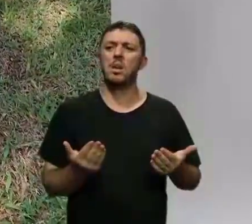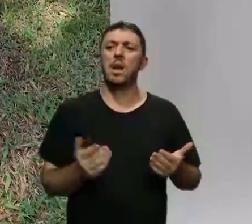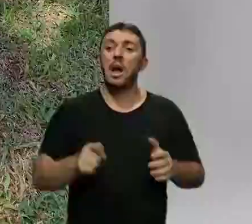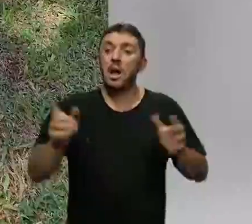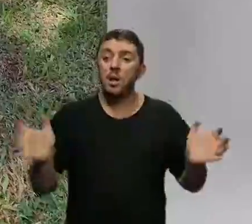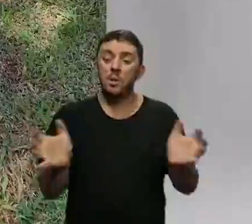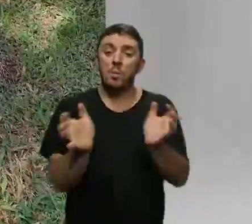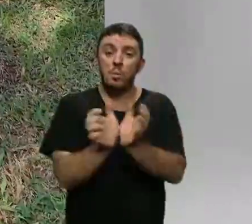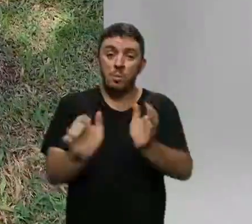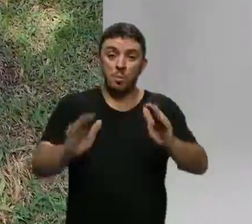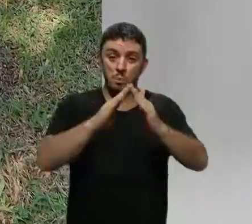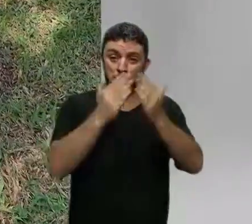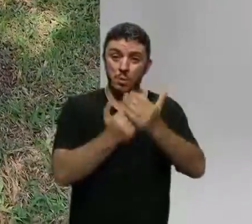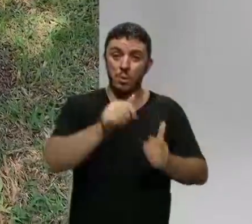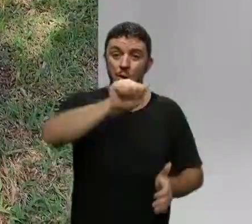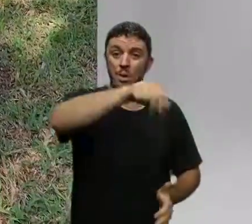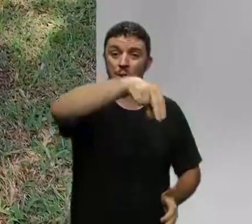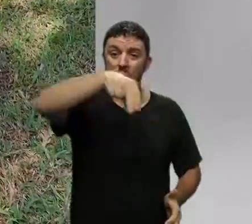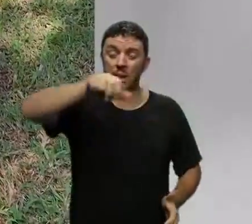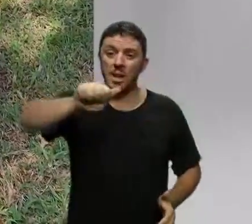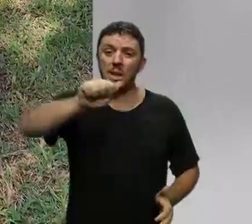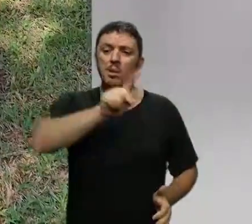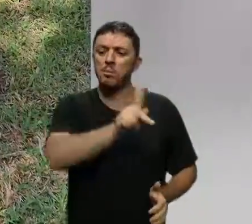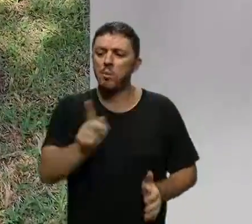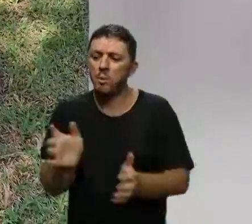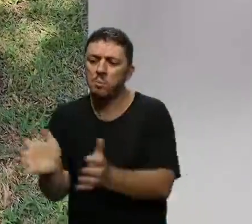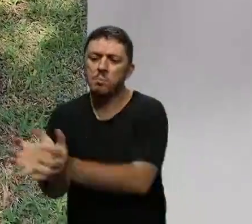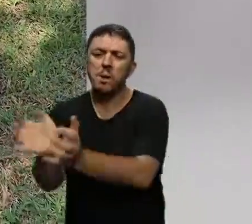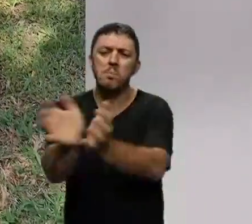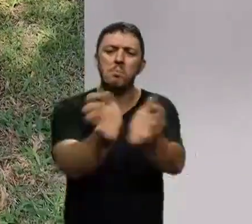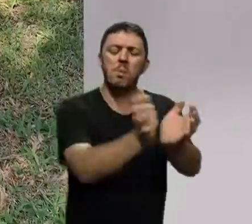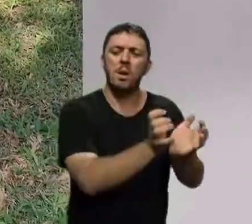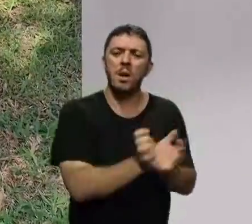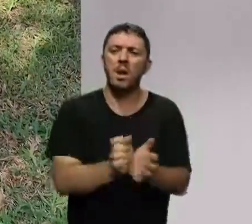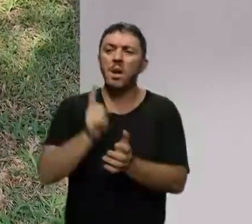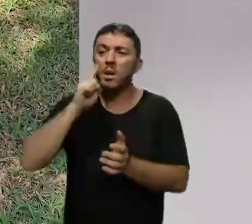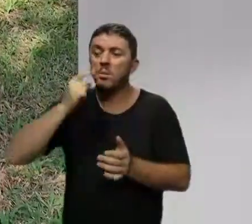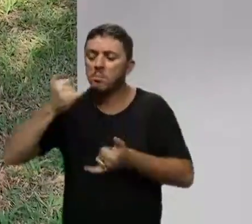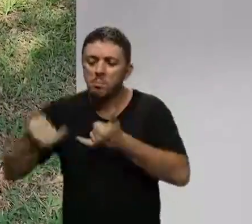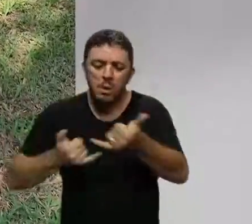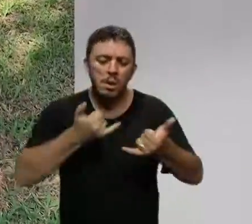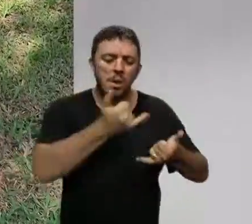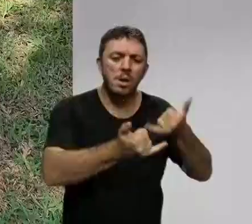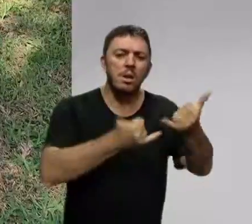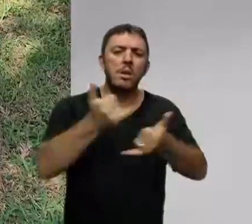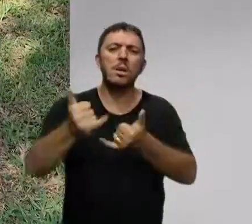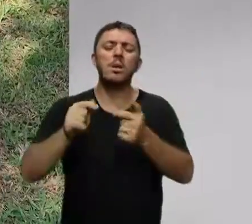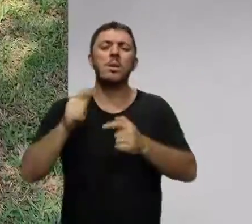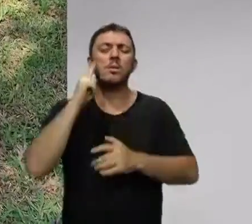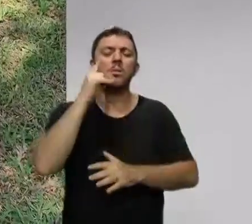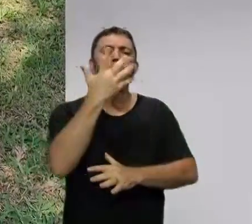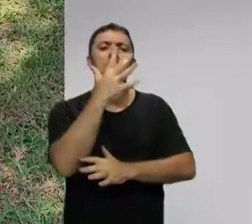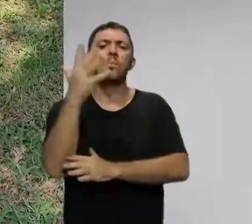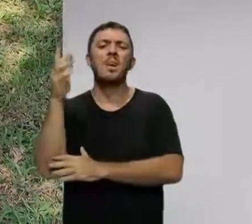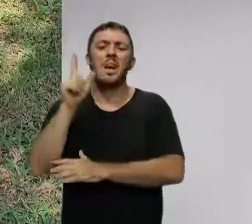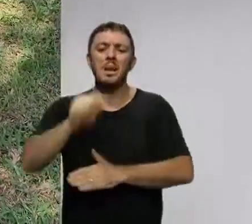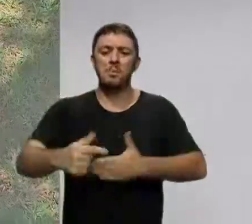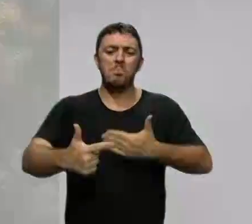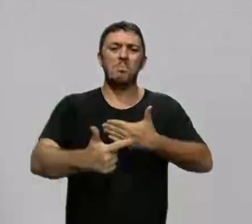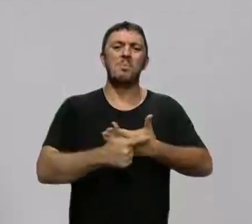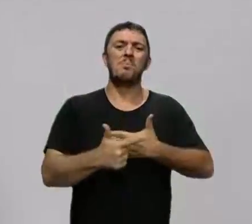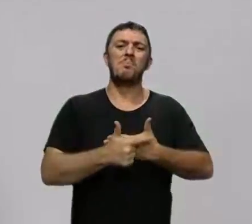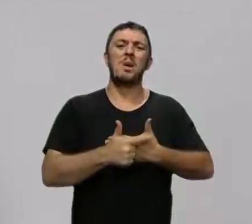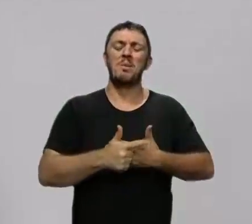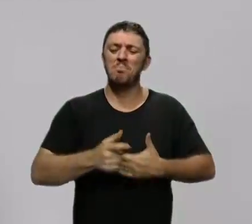de jogos e brincadeiras com os elementos da natureza para evidenciar o seu papel fundamental no desenvolvimento integral da